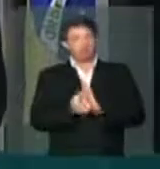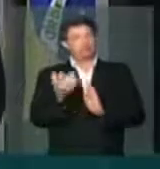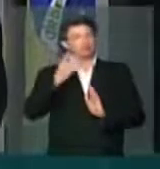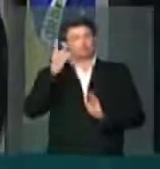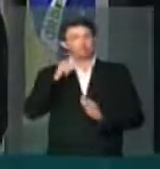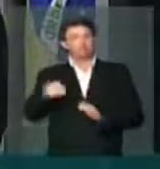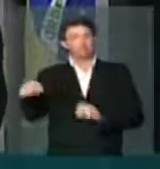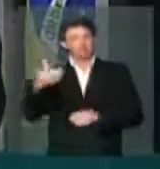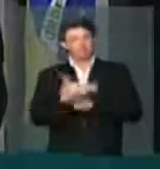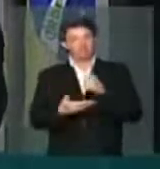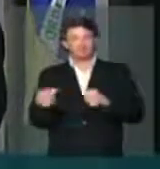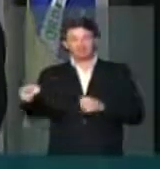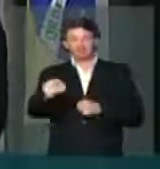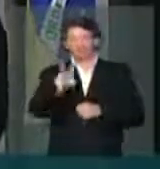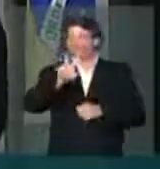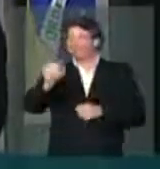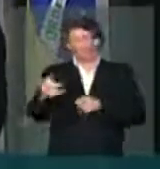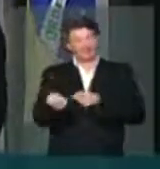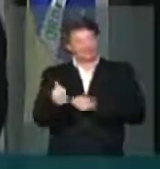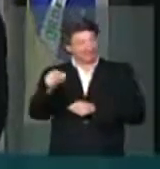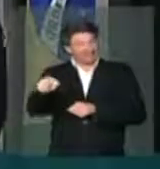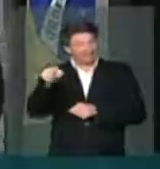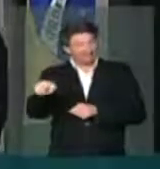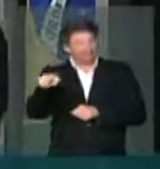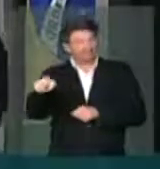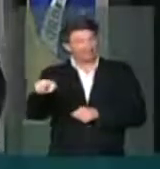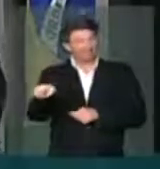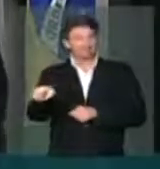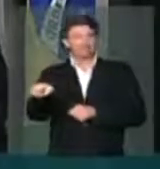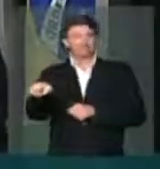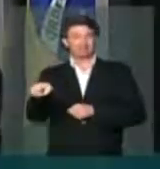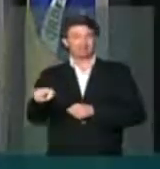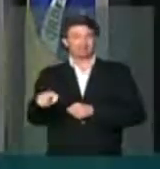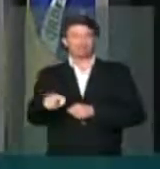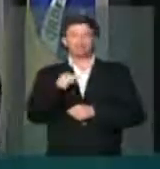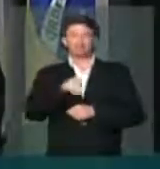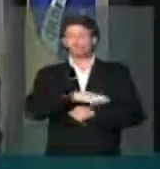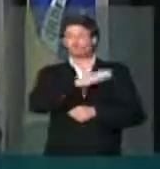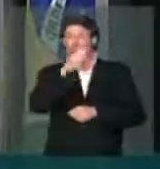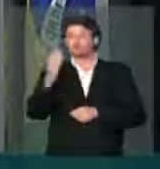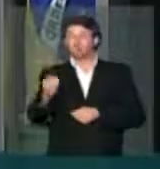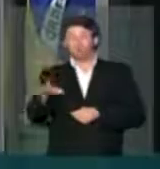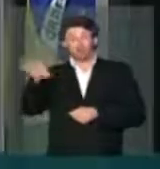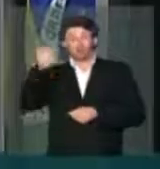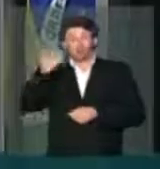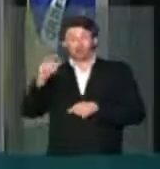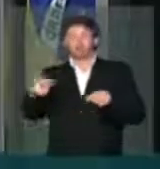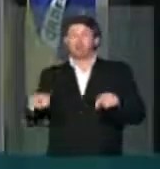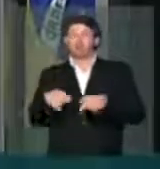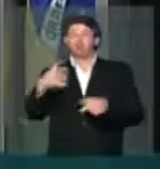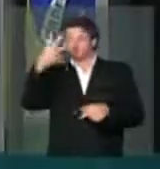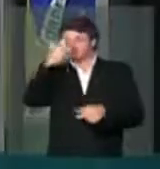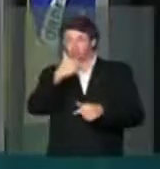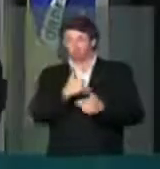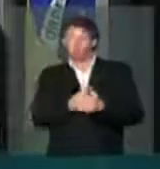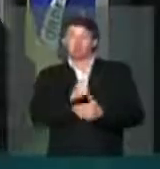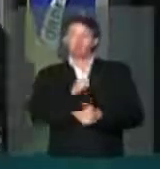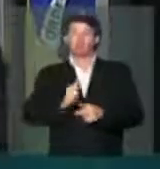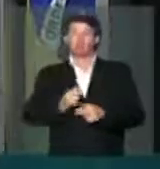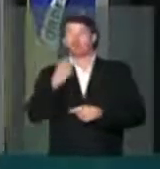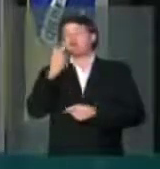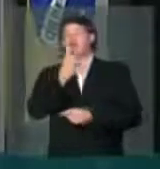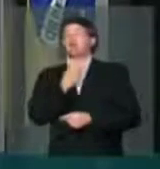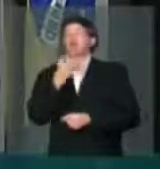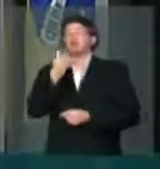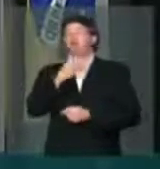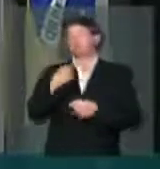base. Vocês serão enganados. Vocês passaram o dia ouvindo uma melodia bonita do governo que